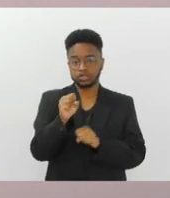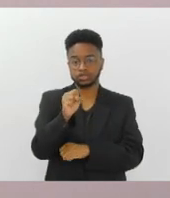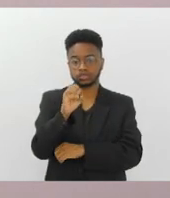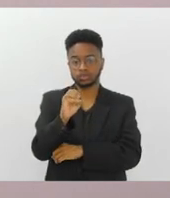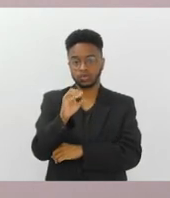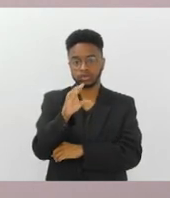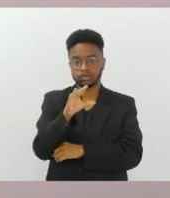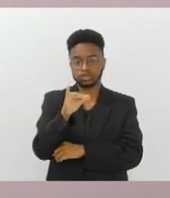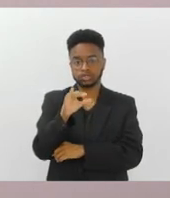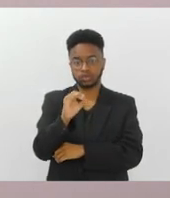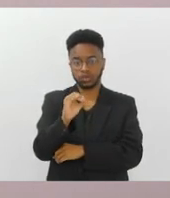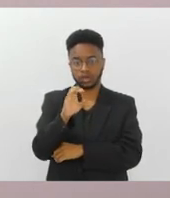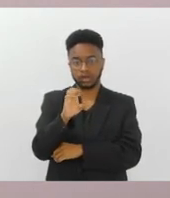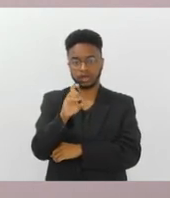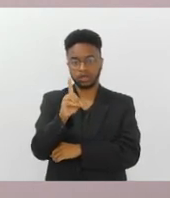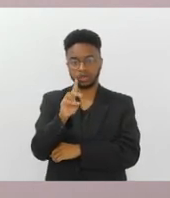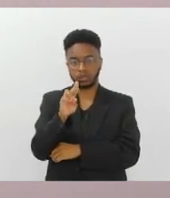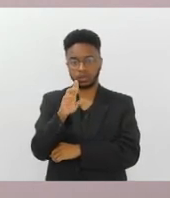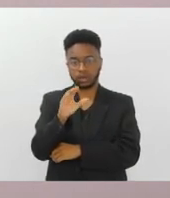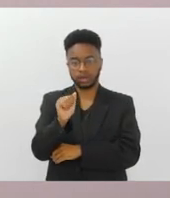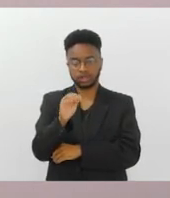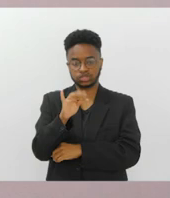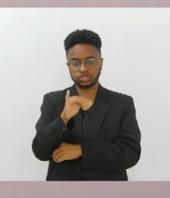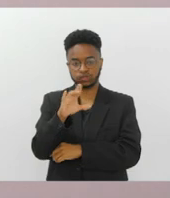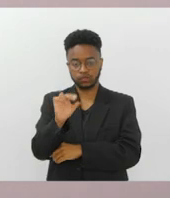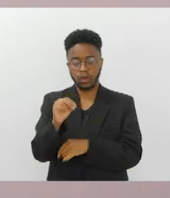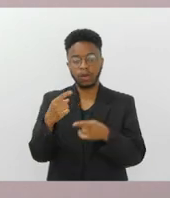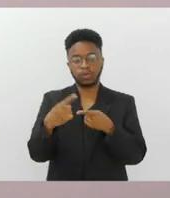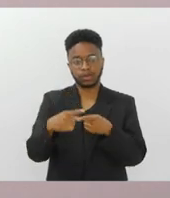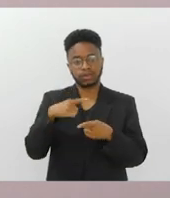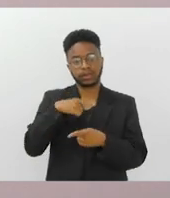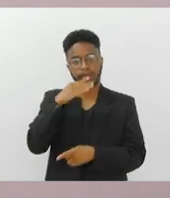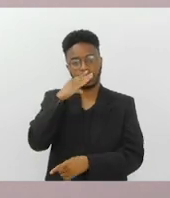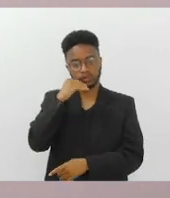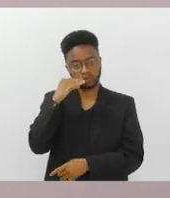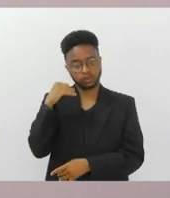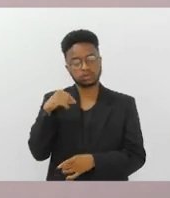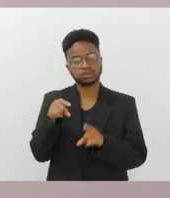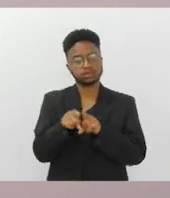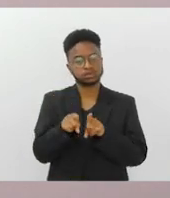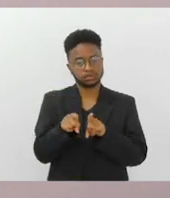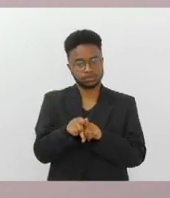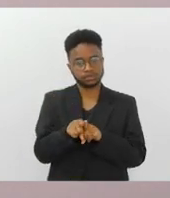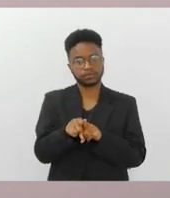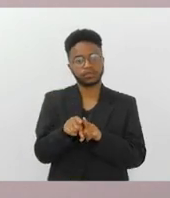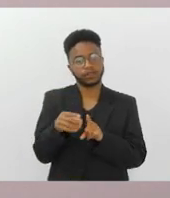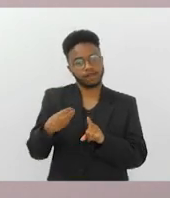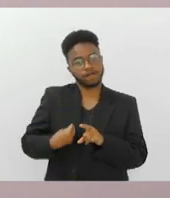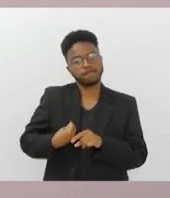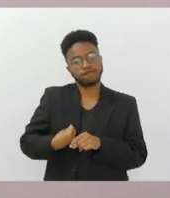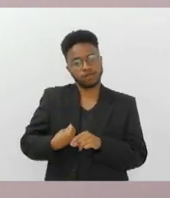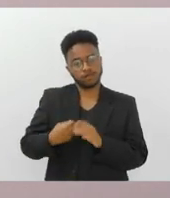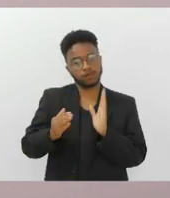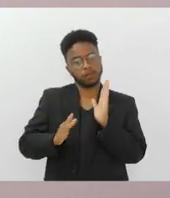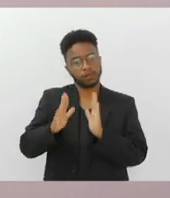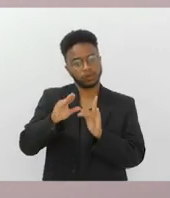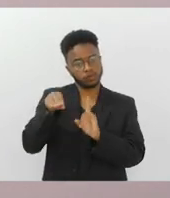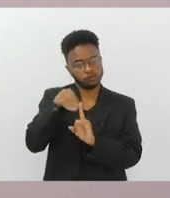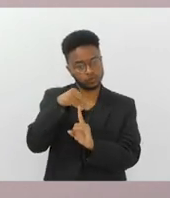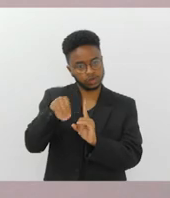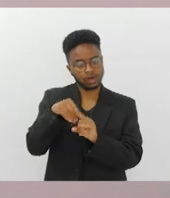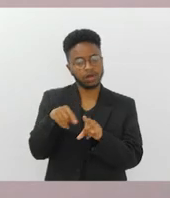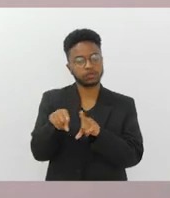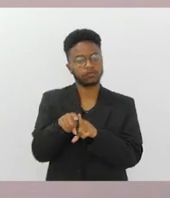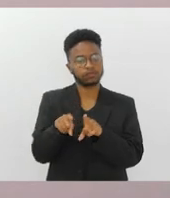onde meninas, né, adolescentes estão ali numa situação também de extrema vulnerabilidade, e